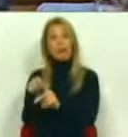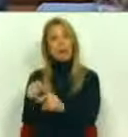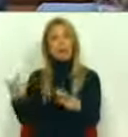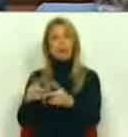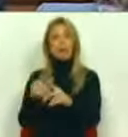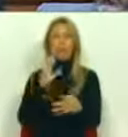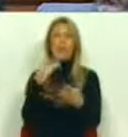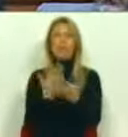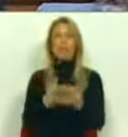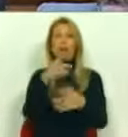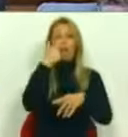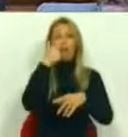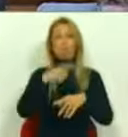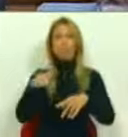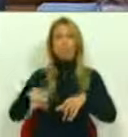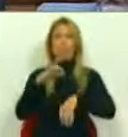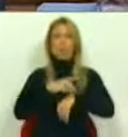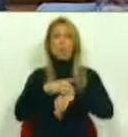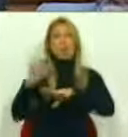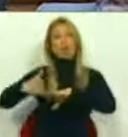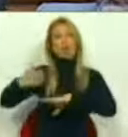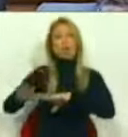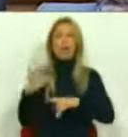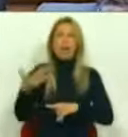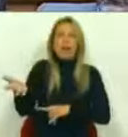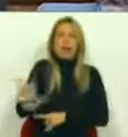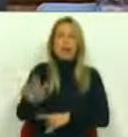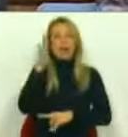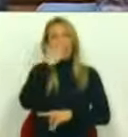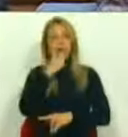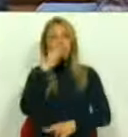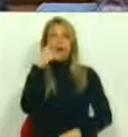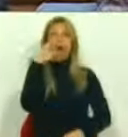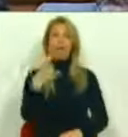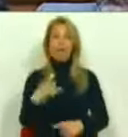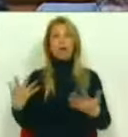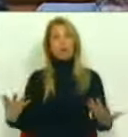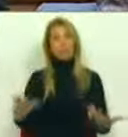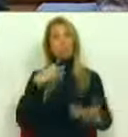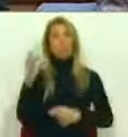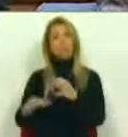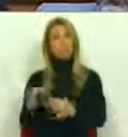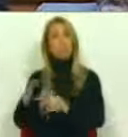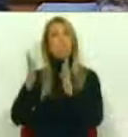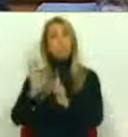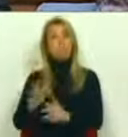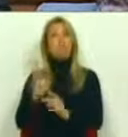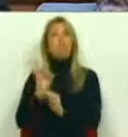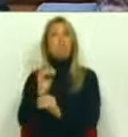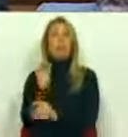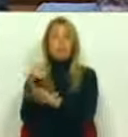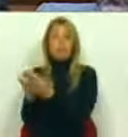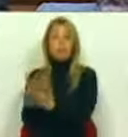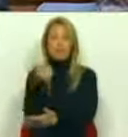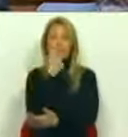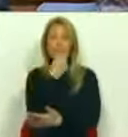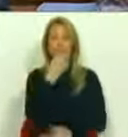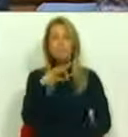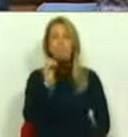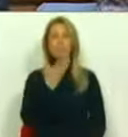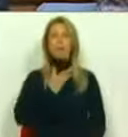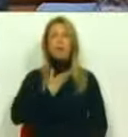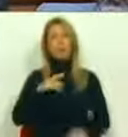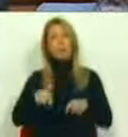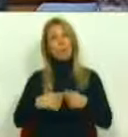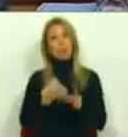dele excluído, caso se justifique terapeuticamente a sua administração. O PSD, enquanto partido que